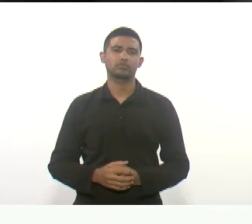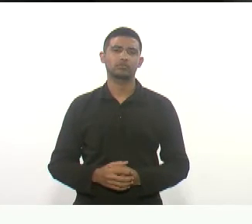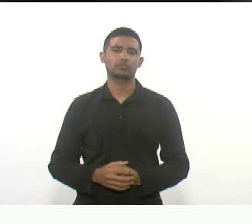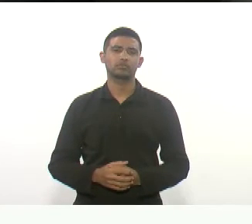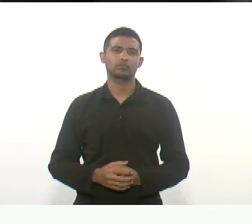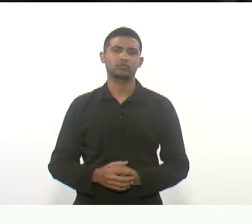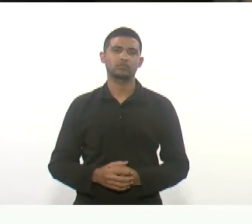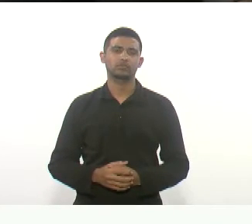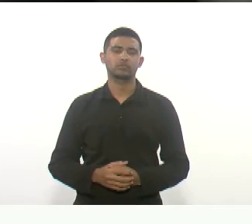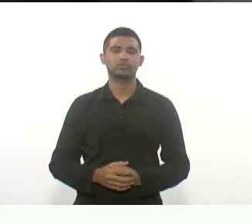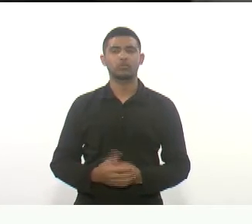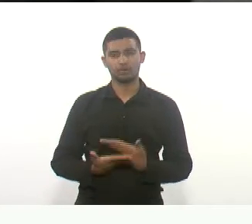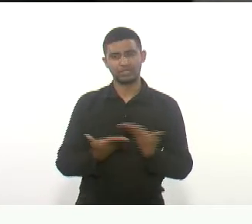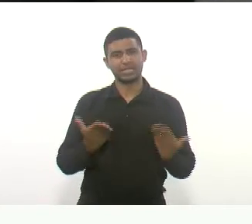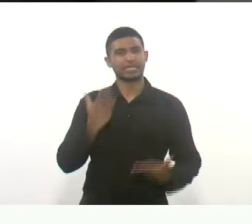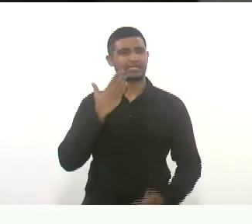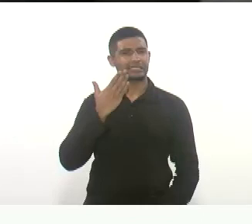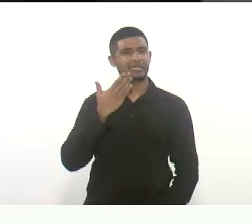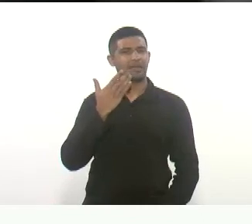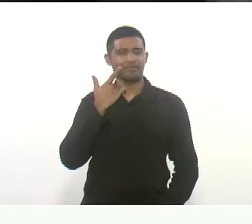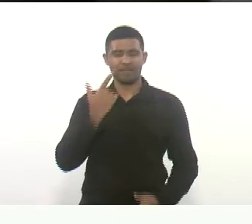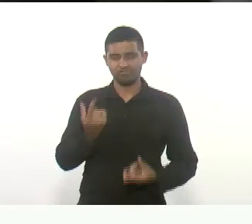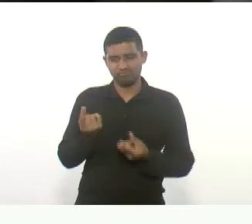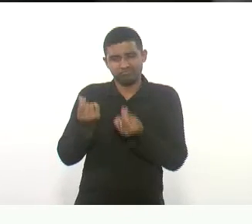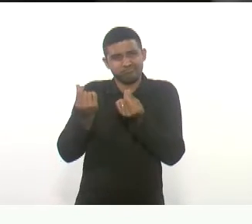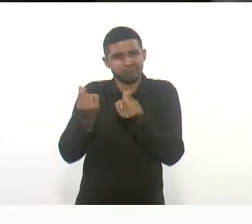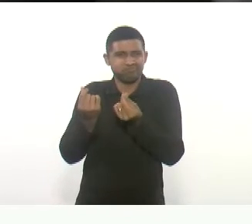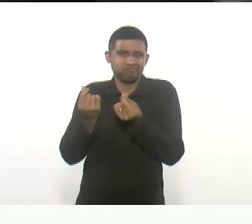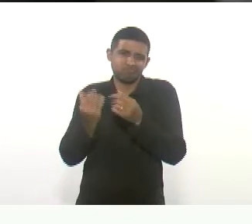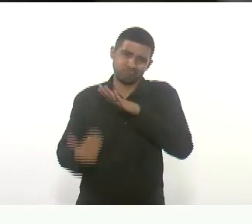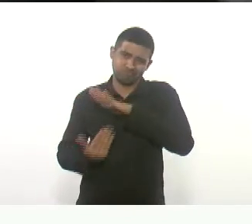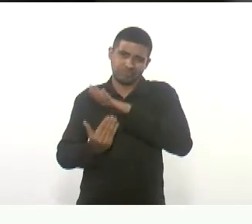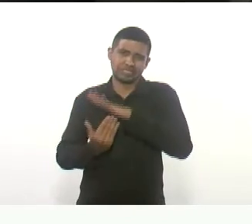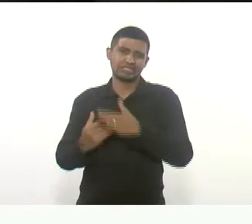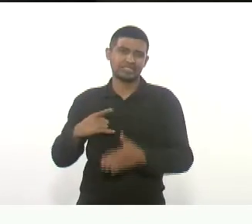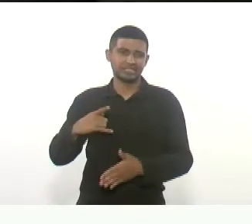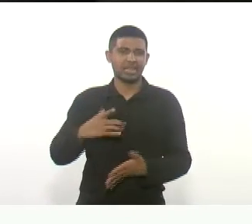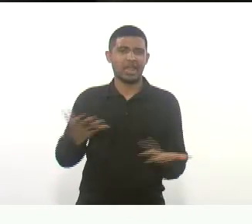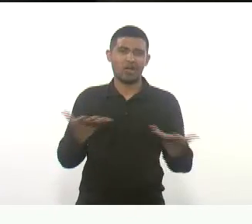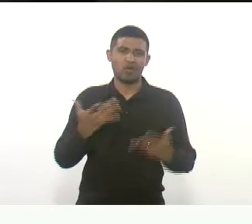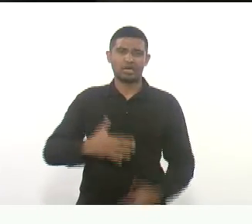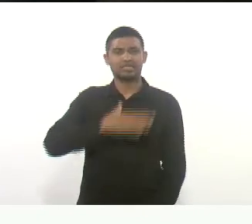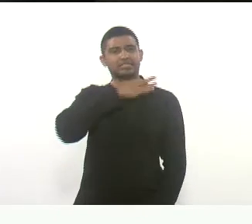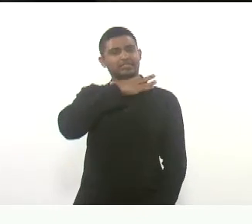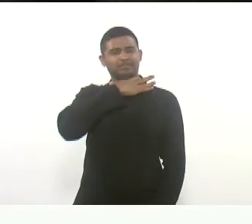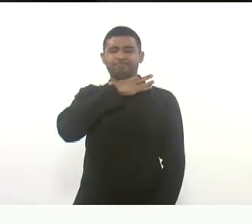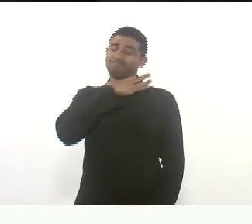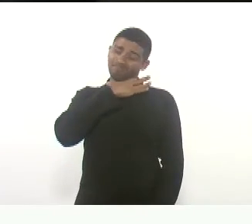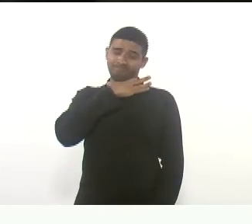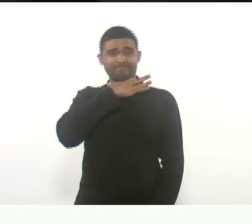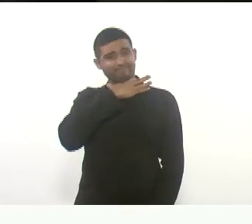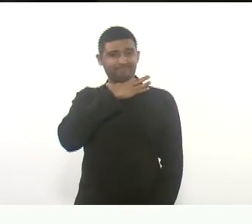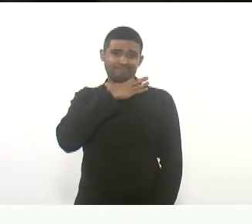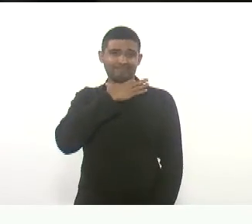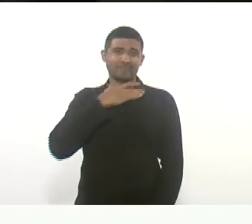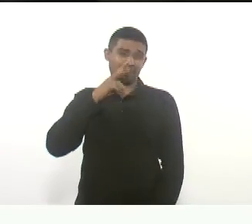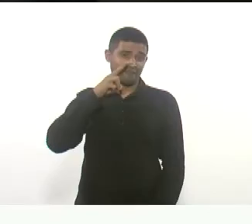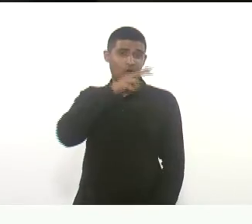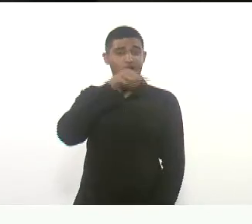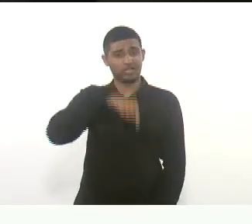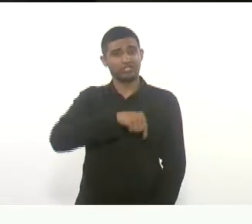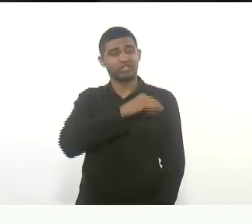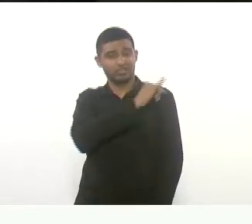como todos sabem aqui, né, os recursos são limitados. A gente está agora, inclusive, vivendo uma crise muito aguda no